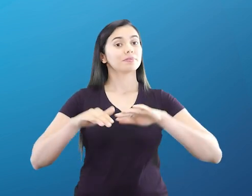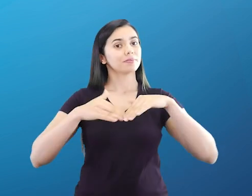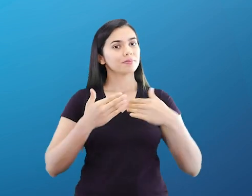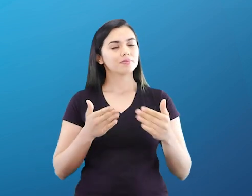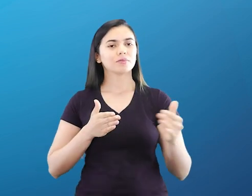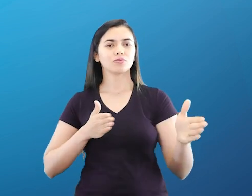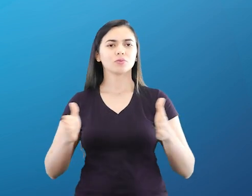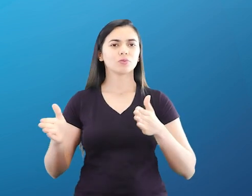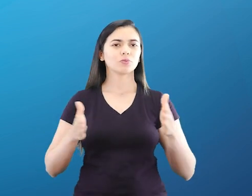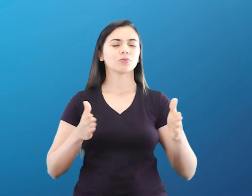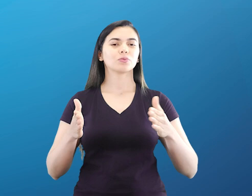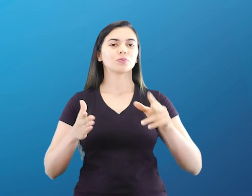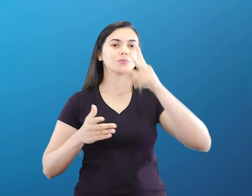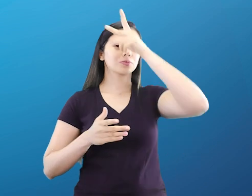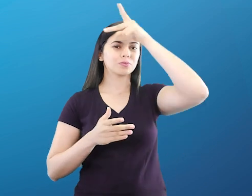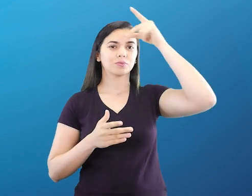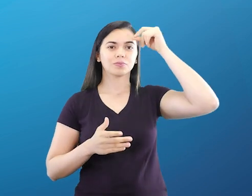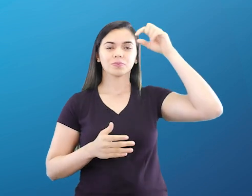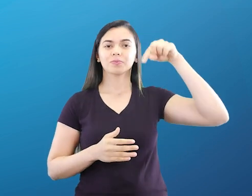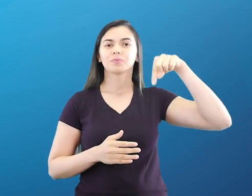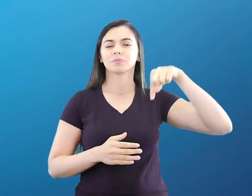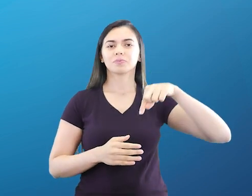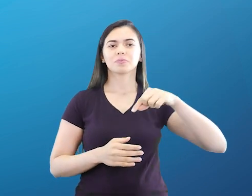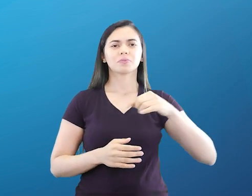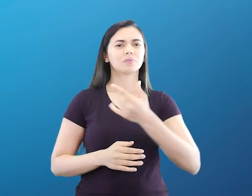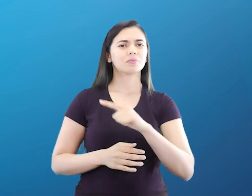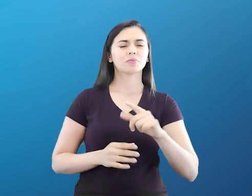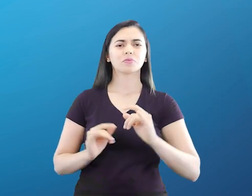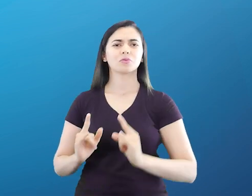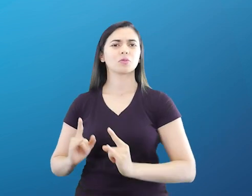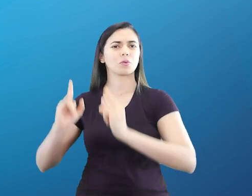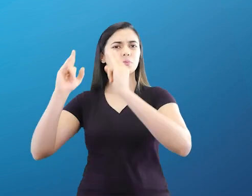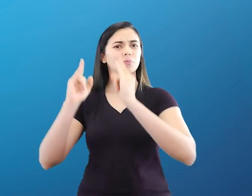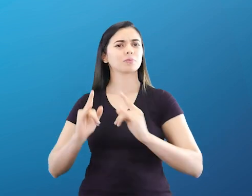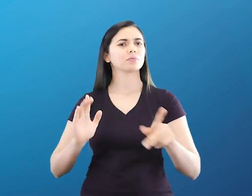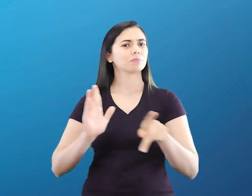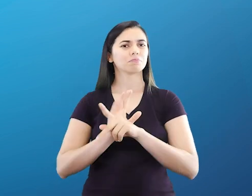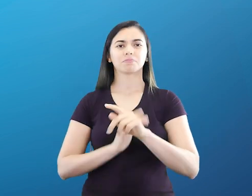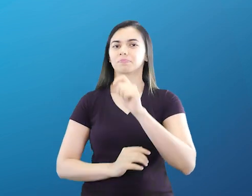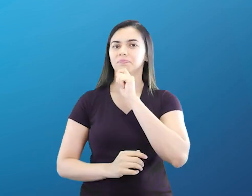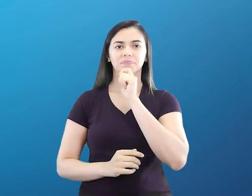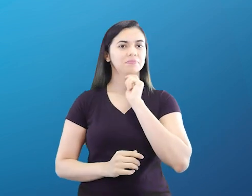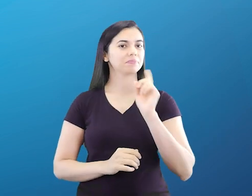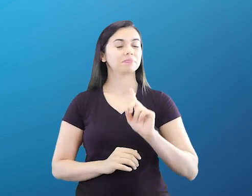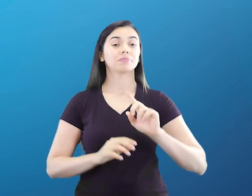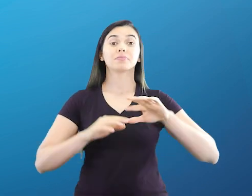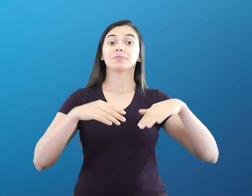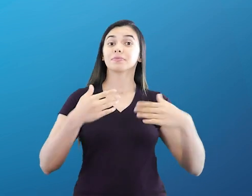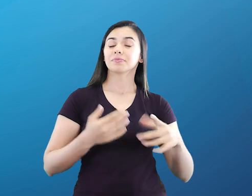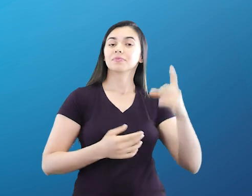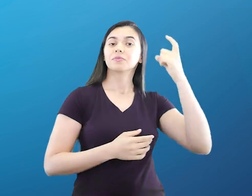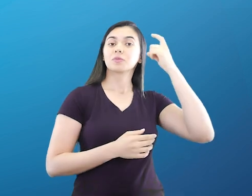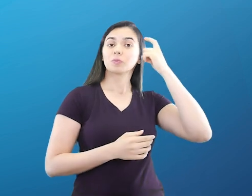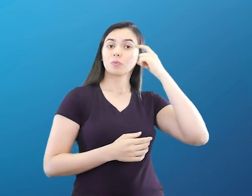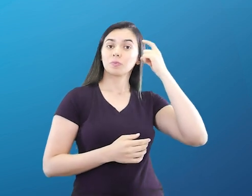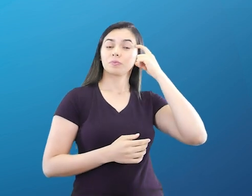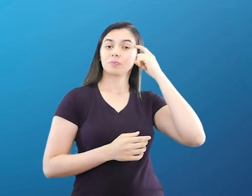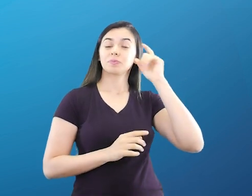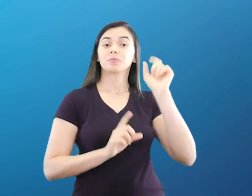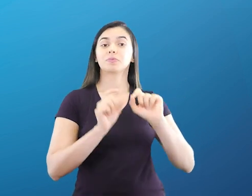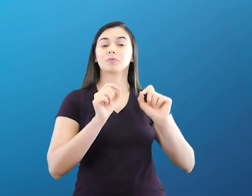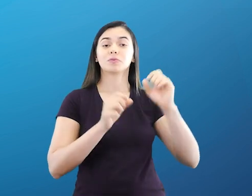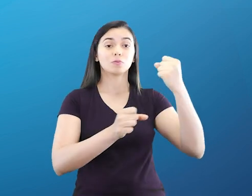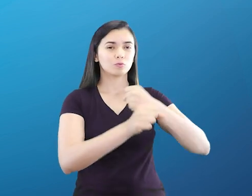E nesse período, a nossa prefeitura, ela não tinha um prédio próprio. Então, ele pensou em construir um prédio para a